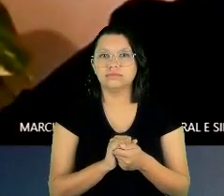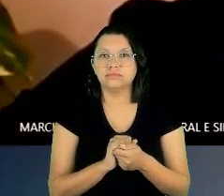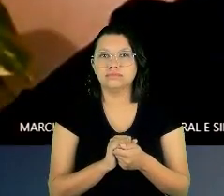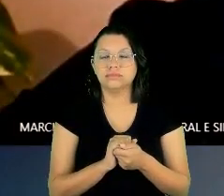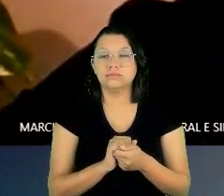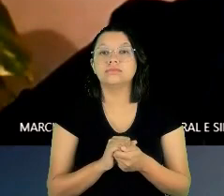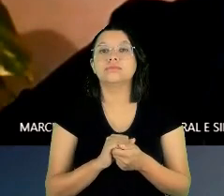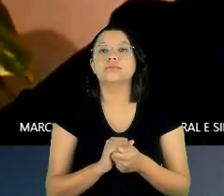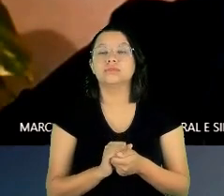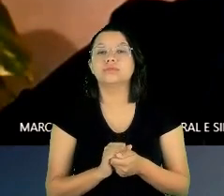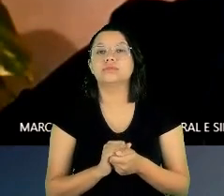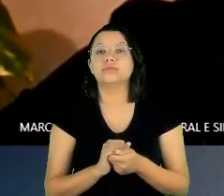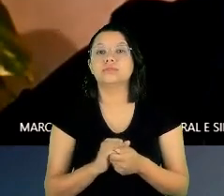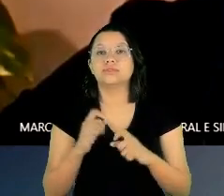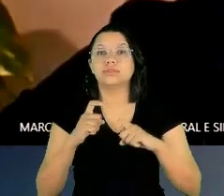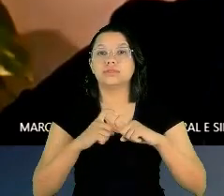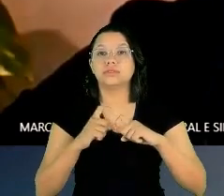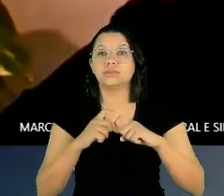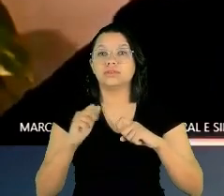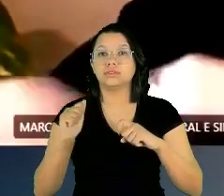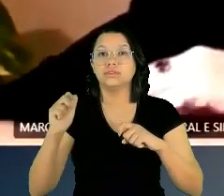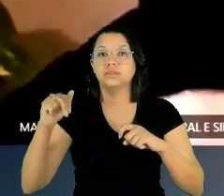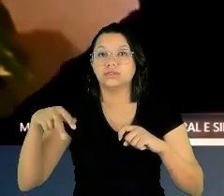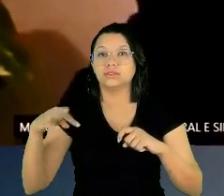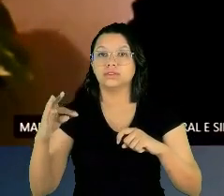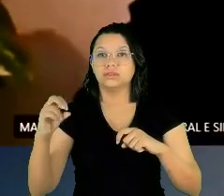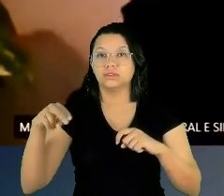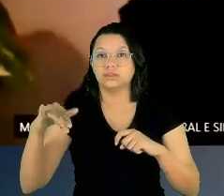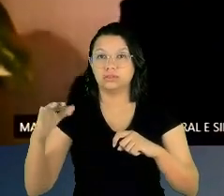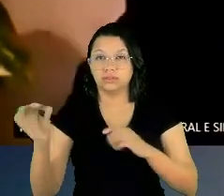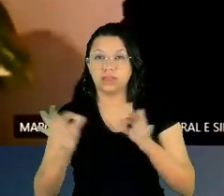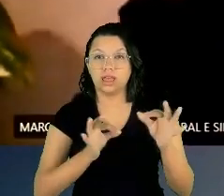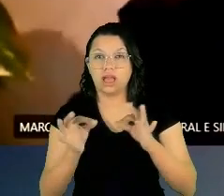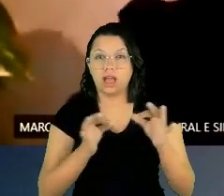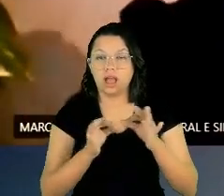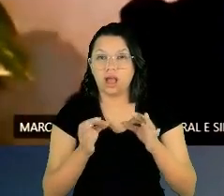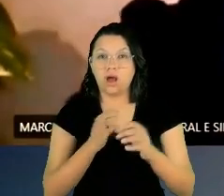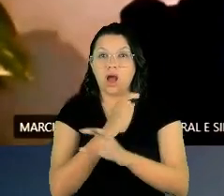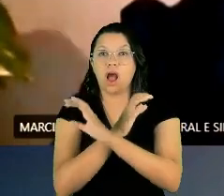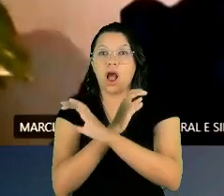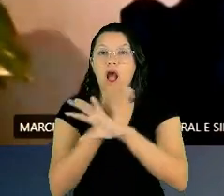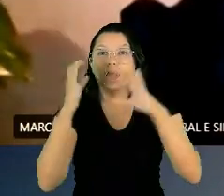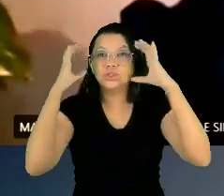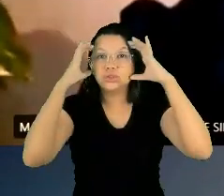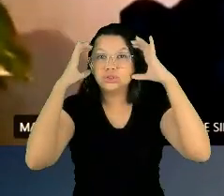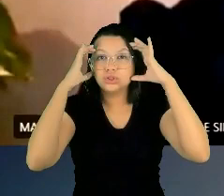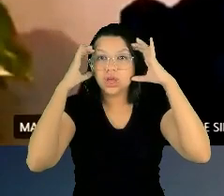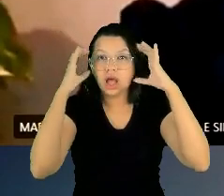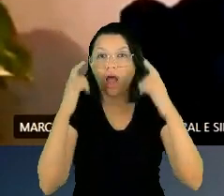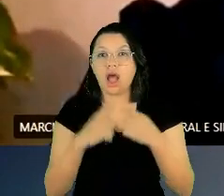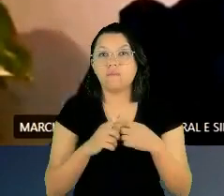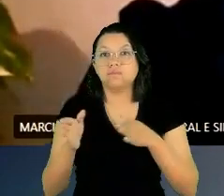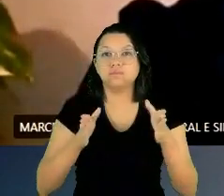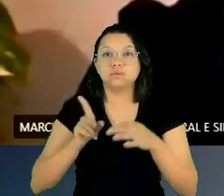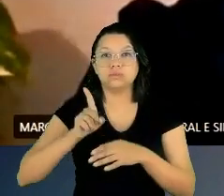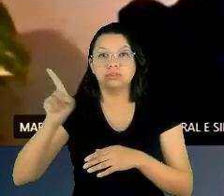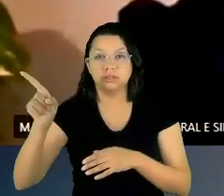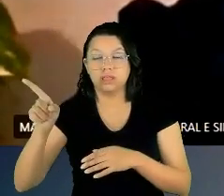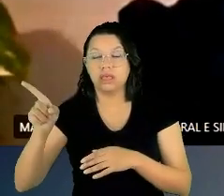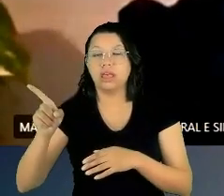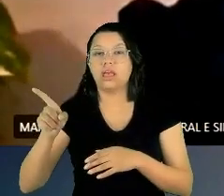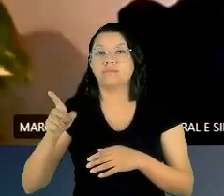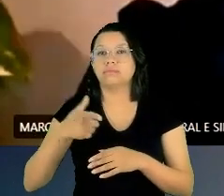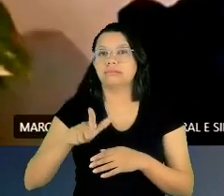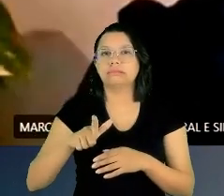obrigada. O Antônio Damasio, ele reconstruiu o crânio desse paciente, porque naquela época não tinha tecnologia